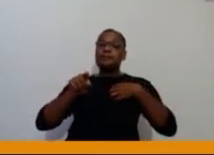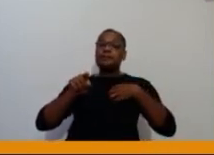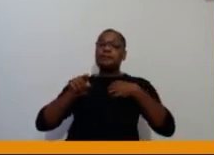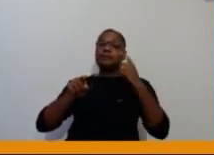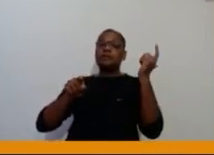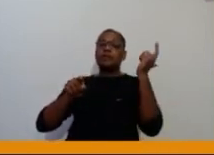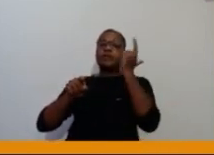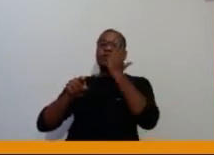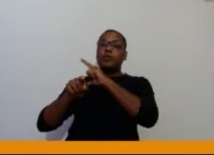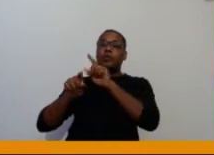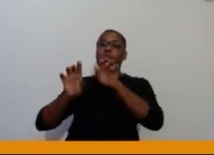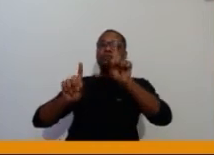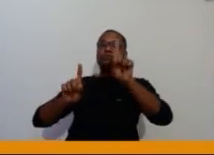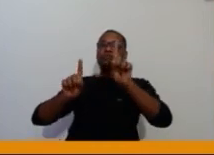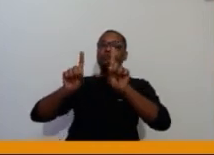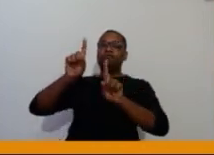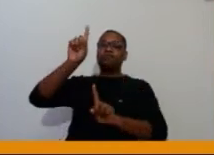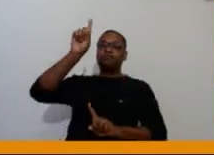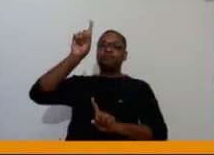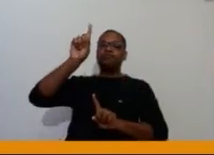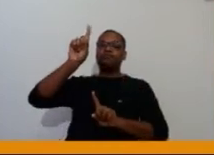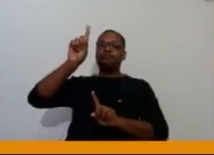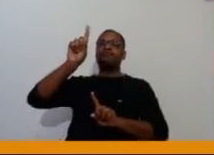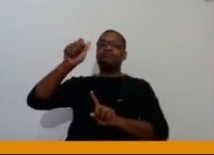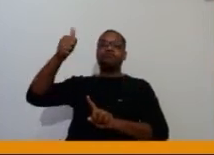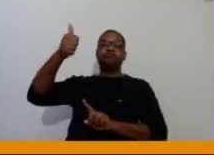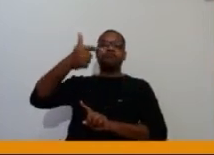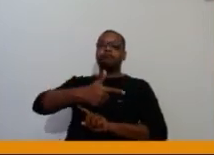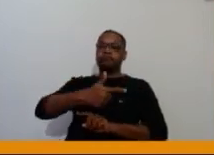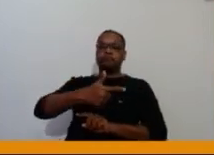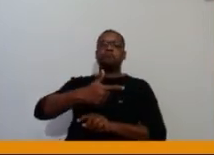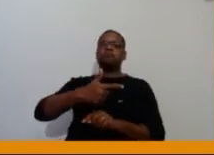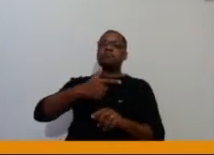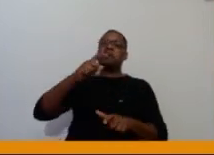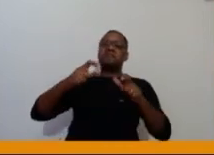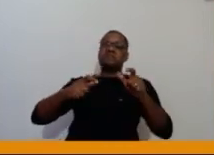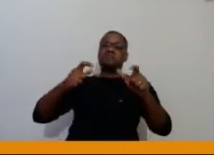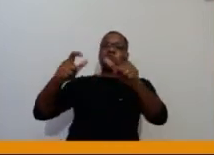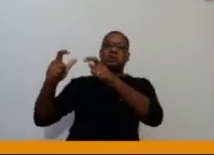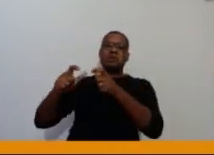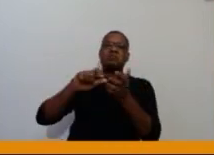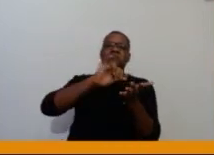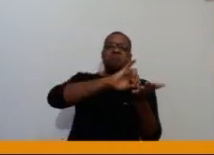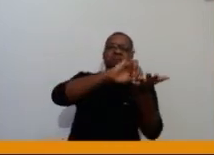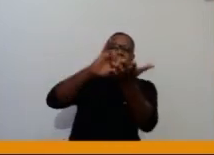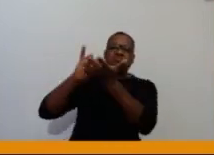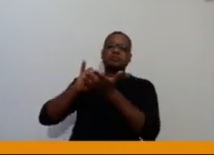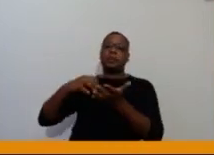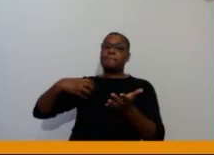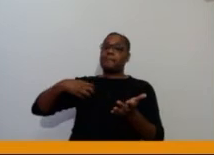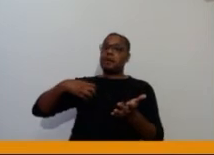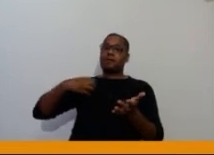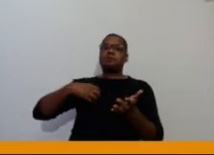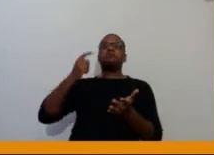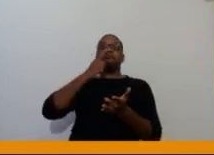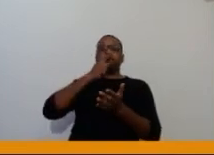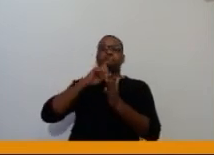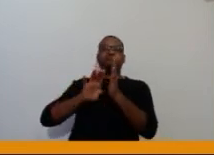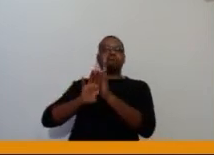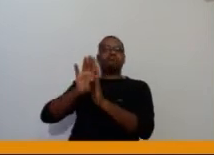um pouco acima, né? Muitos regionais têm um pouco abaixo, a Bahia está entre os que tem um percentual acima, fazendo um